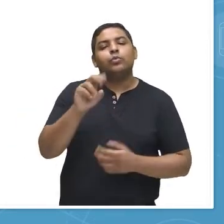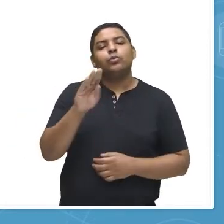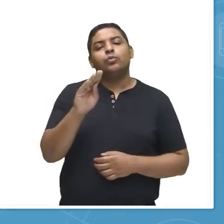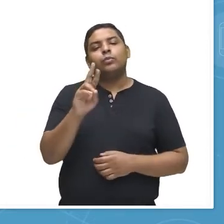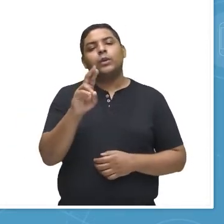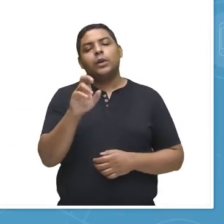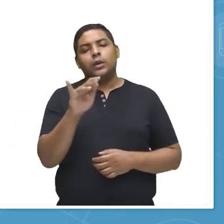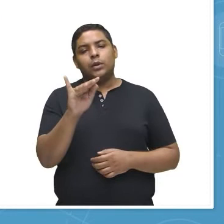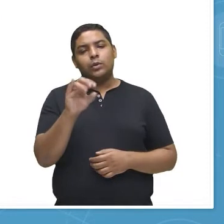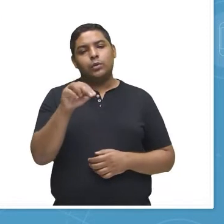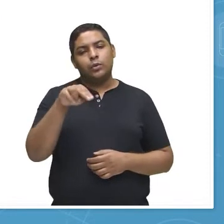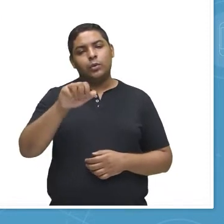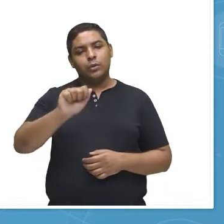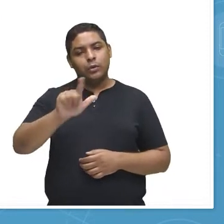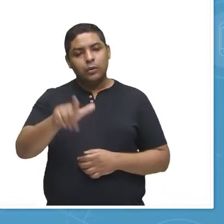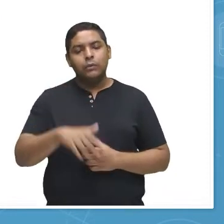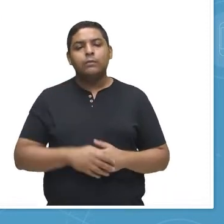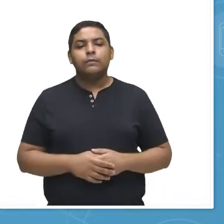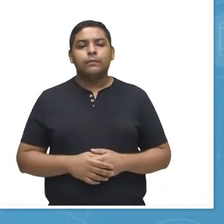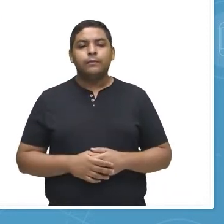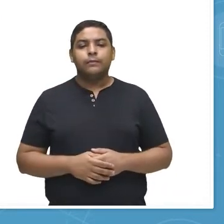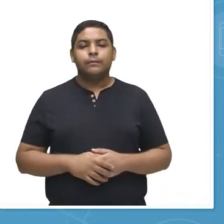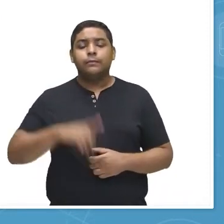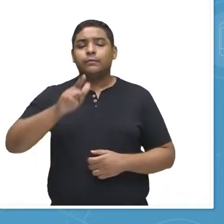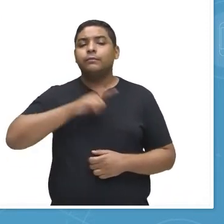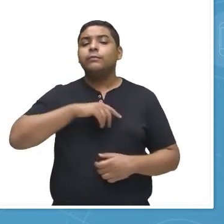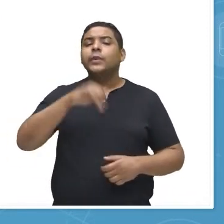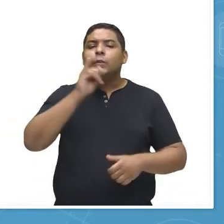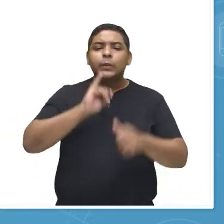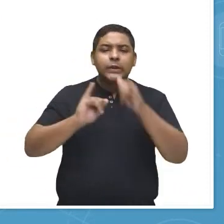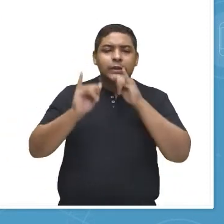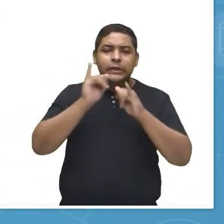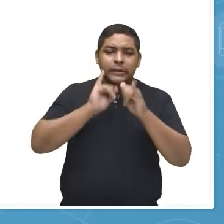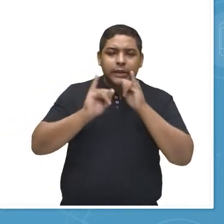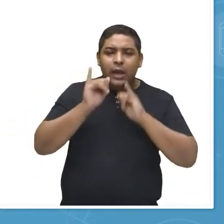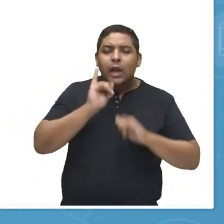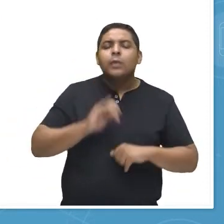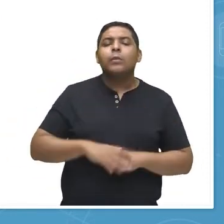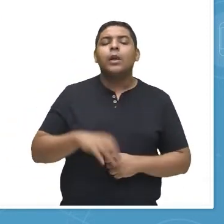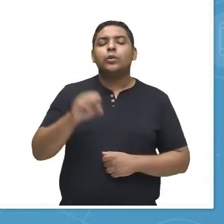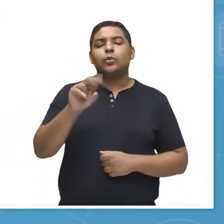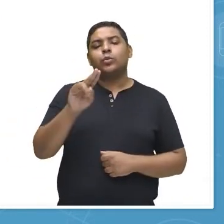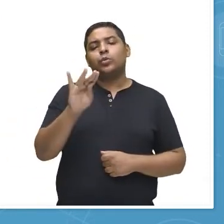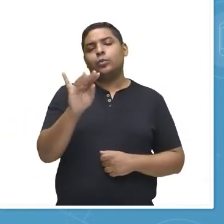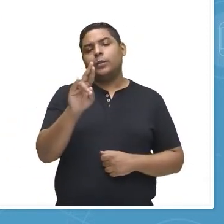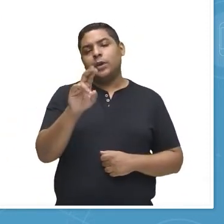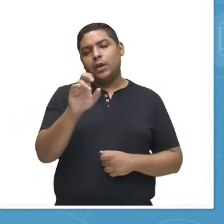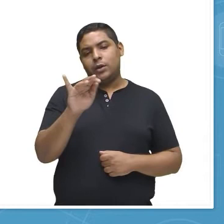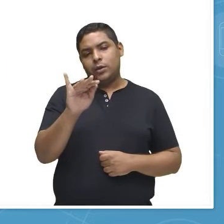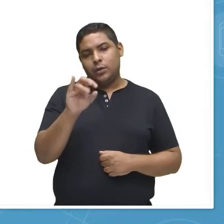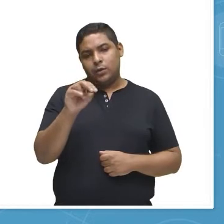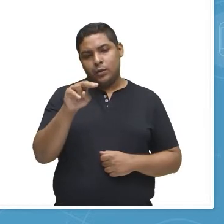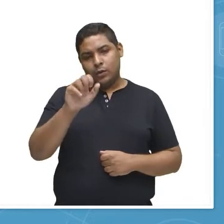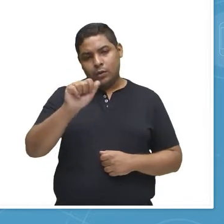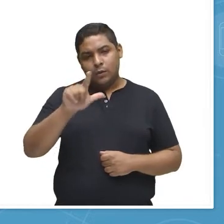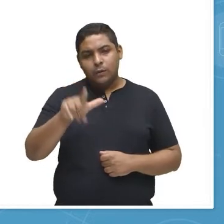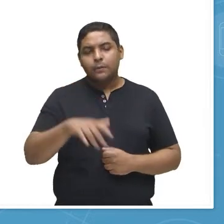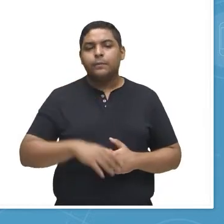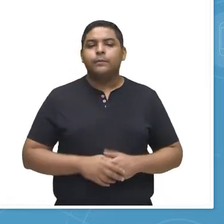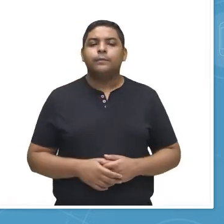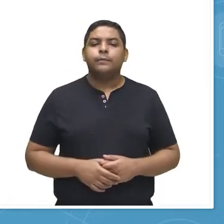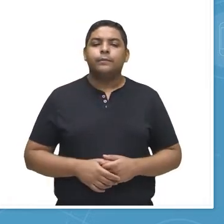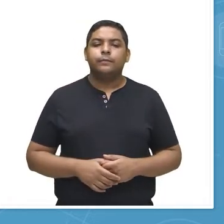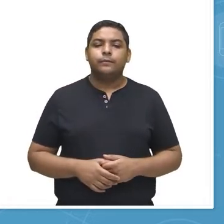capital Manaus e tu tem Parintins como exemplo, né, de centro subregional, tá bom? Continuando para nós o conceito